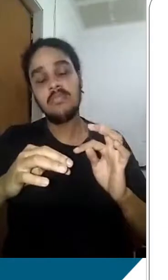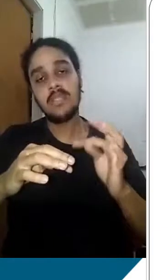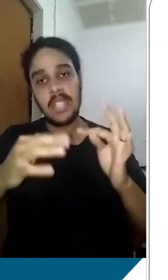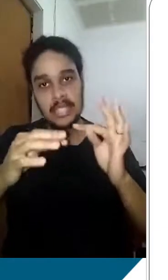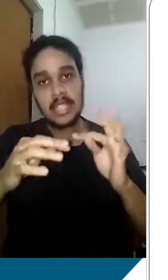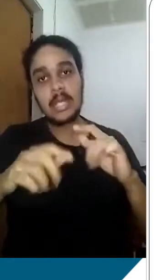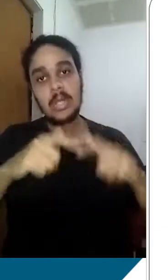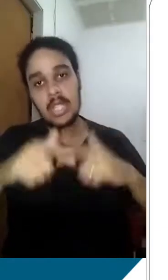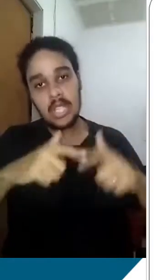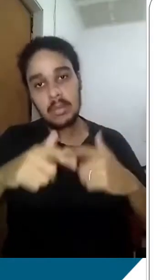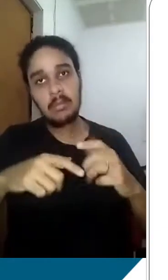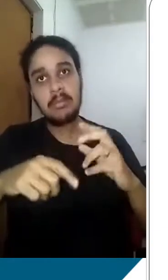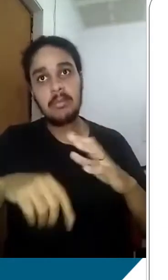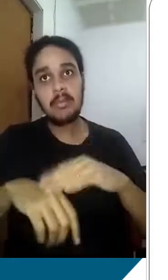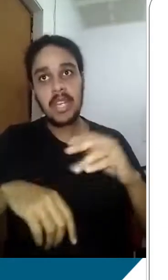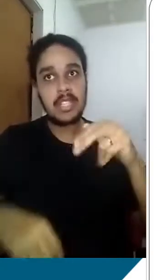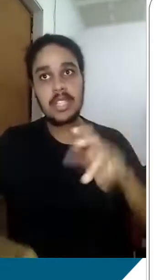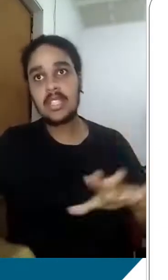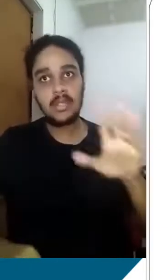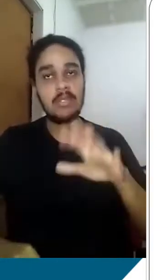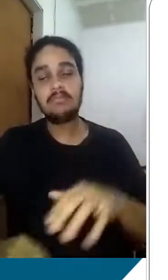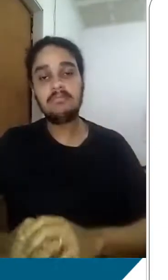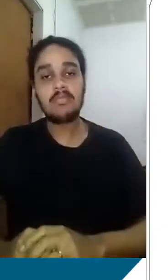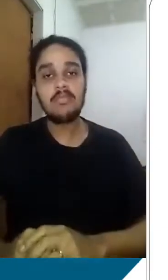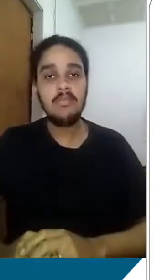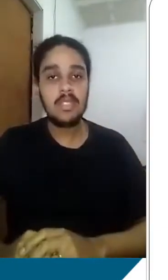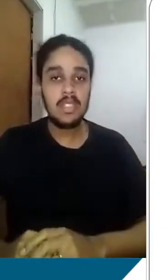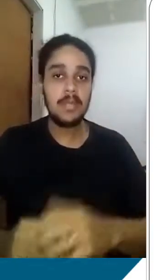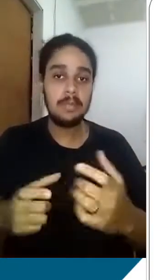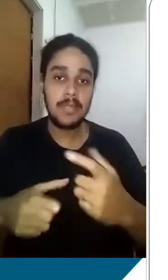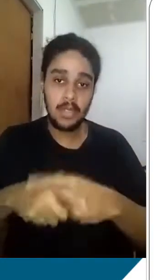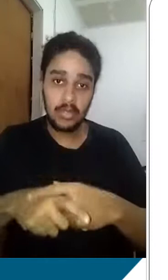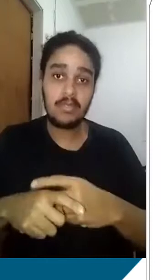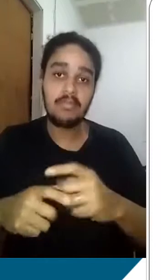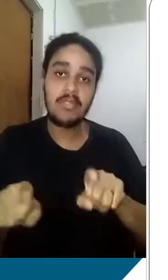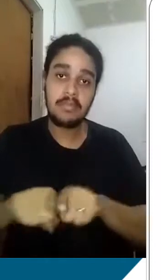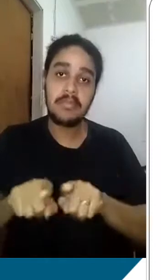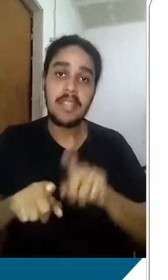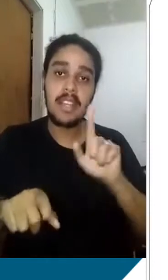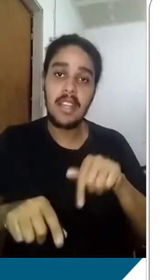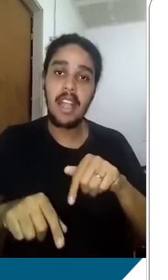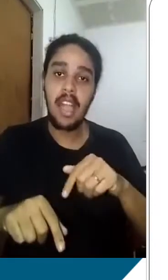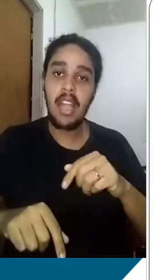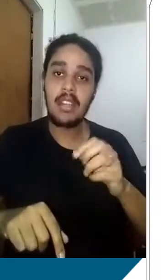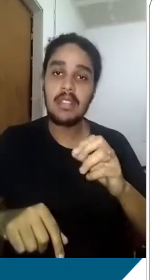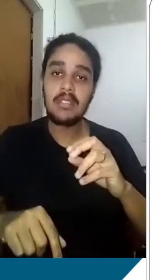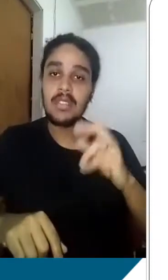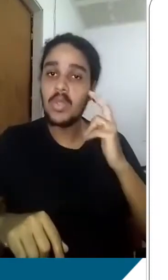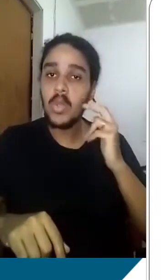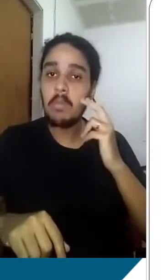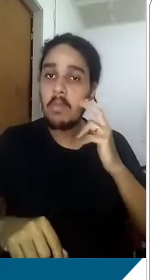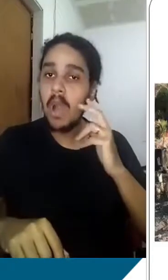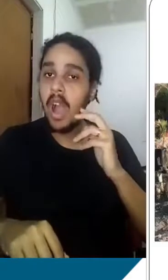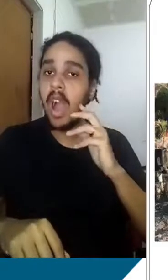tradicionais, com uma produtividade também relativamente menor, e ela é bem comum, né, em alguns lugares da América Latina e da África.